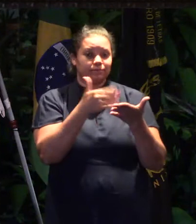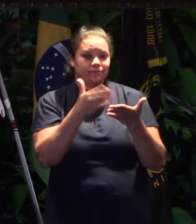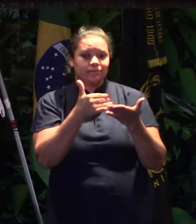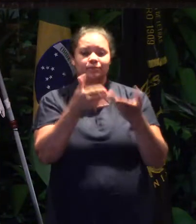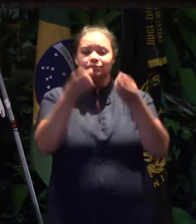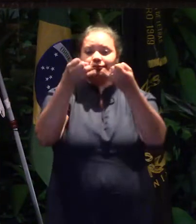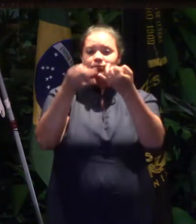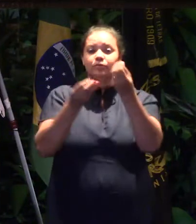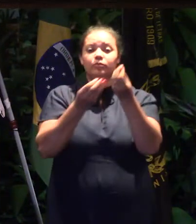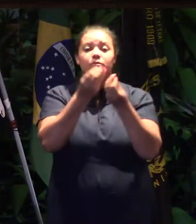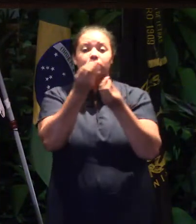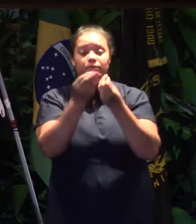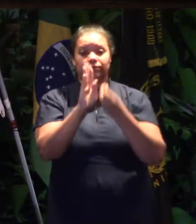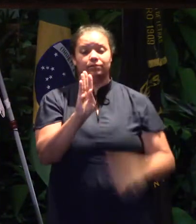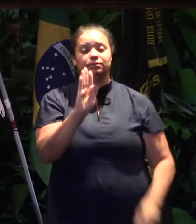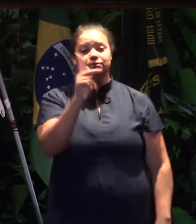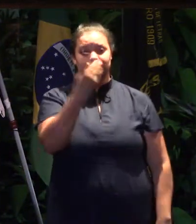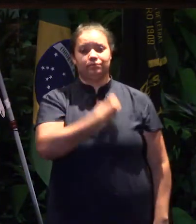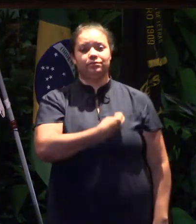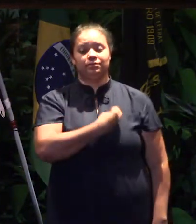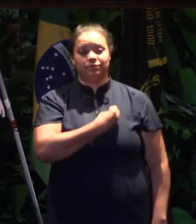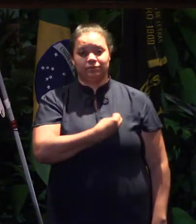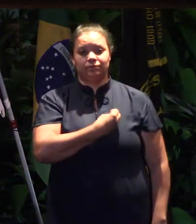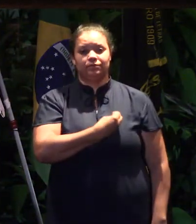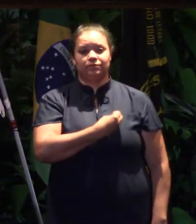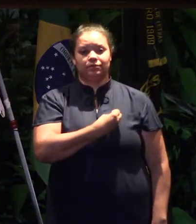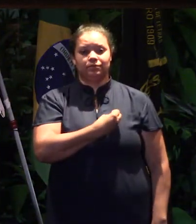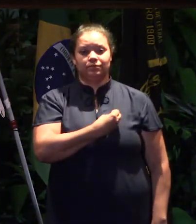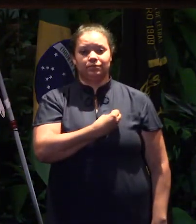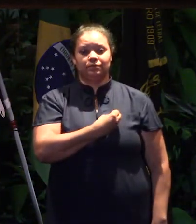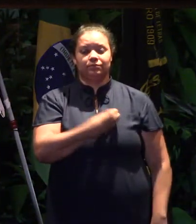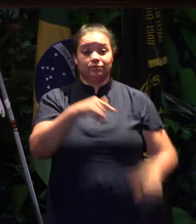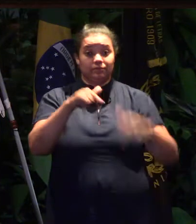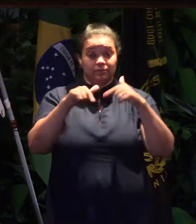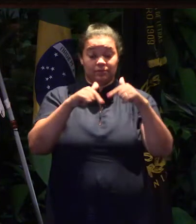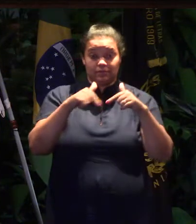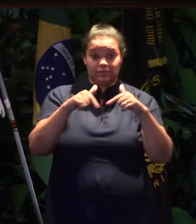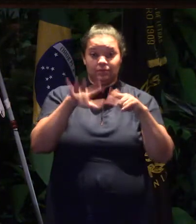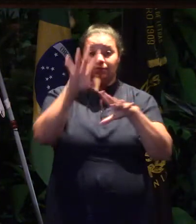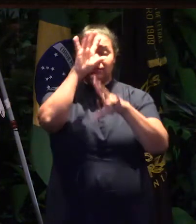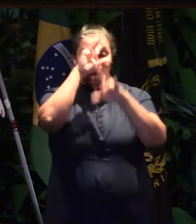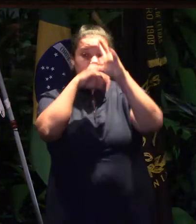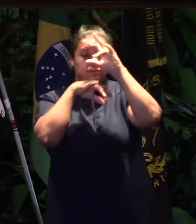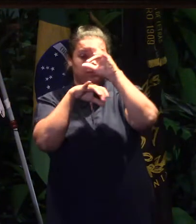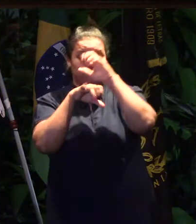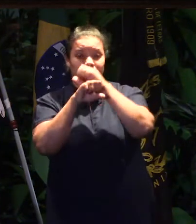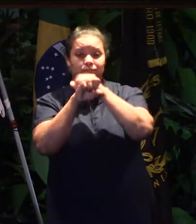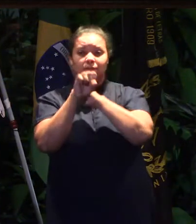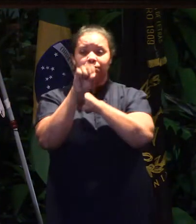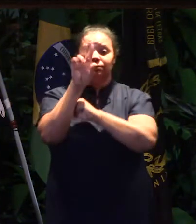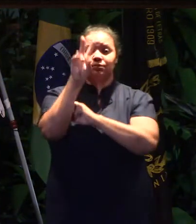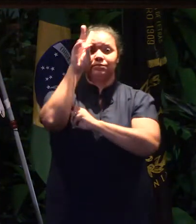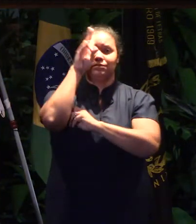Cidade de Belo Horizonte, com o trabalho Signos e Aprendizagem nas Memórias de